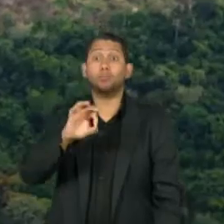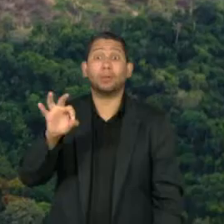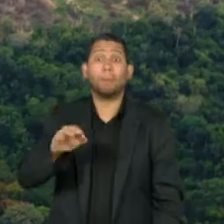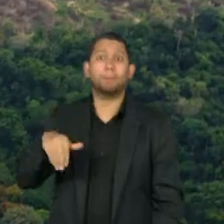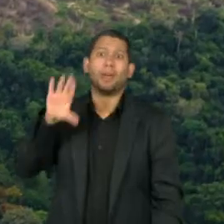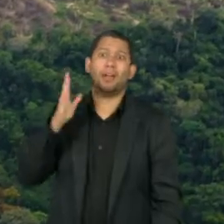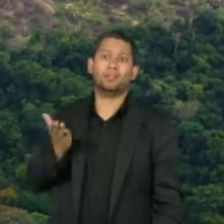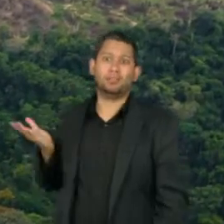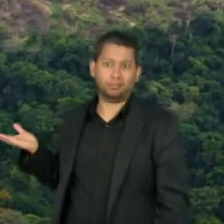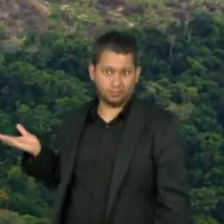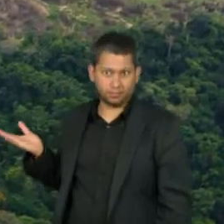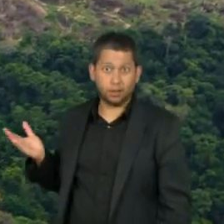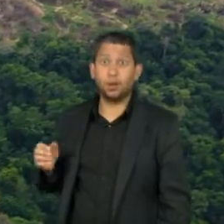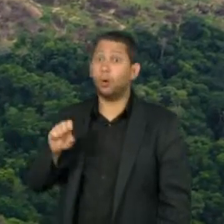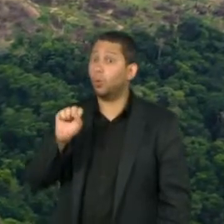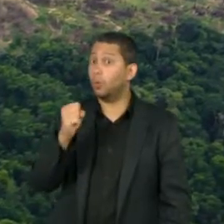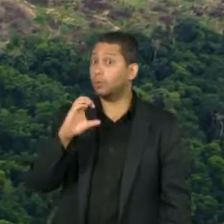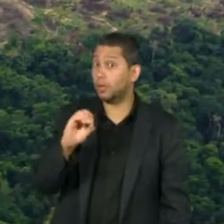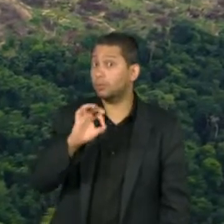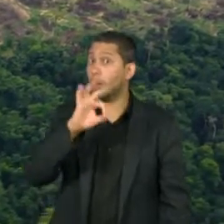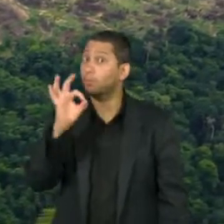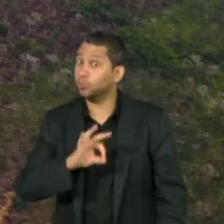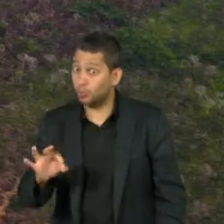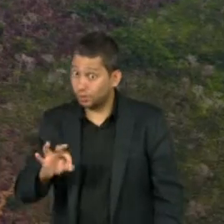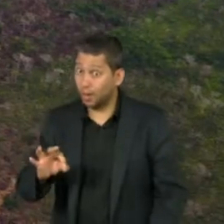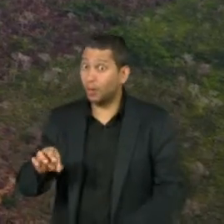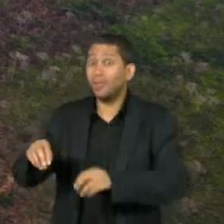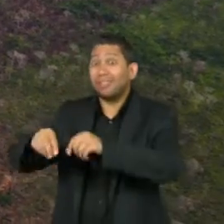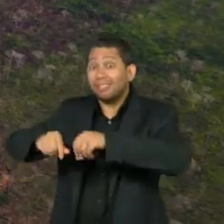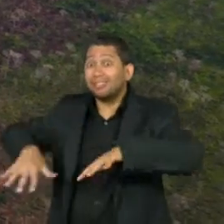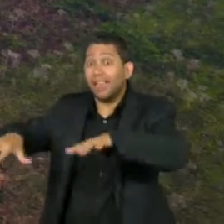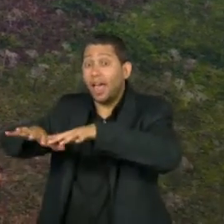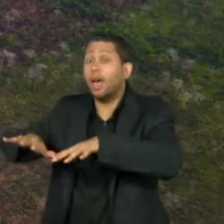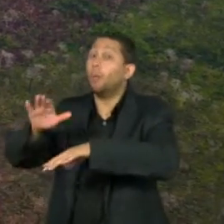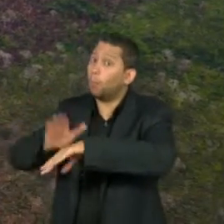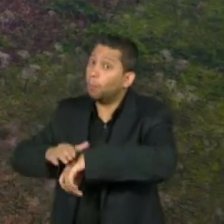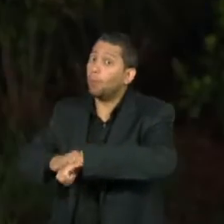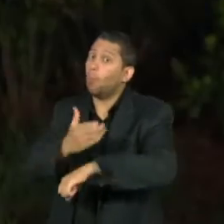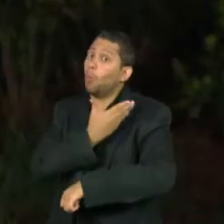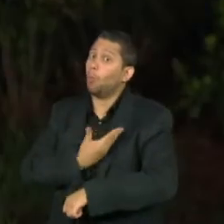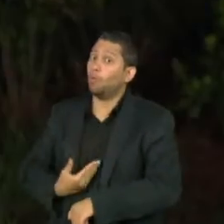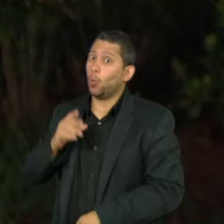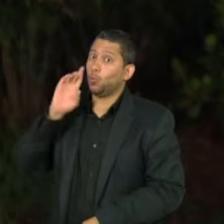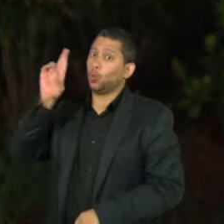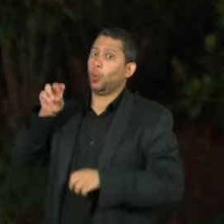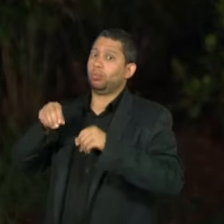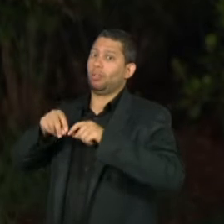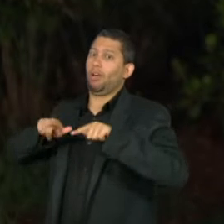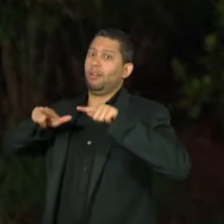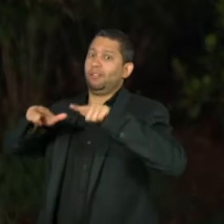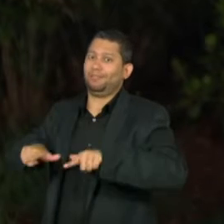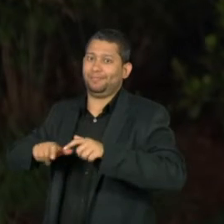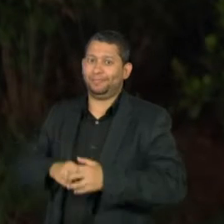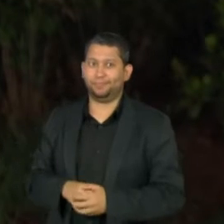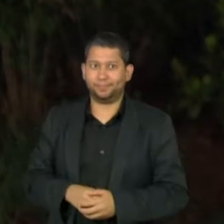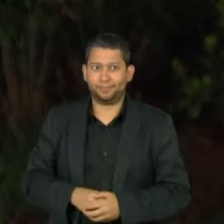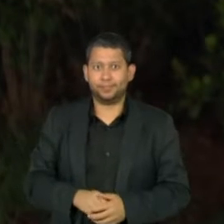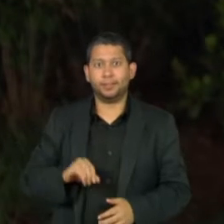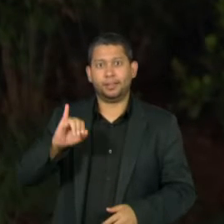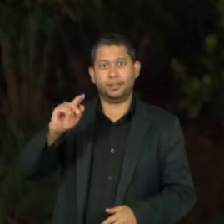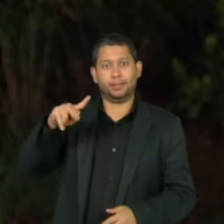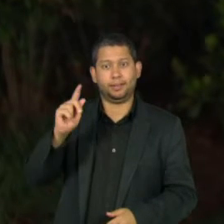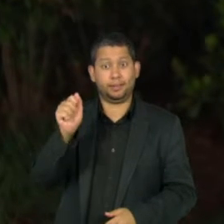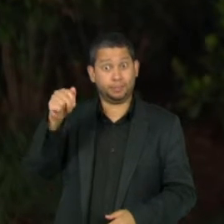públicas, mais de 80% em terras de administração federal. O levantamento do IPAM também alerta